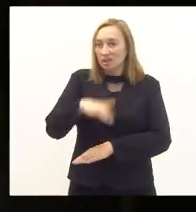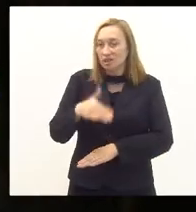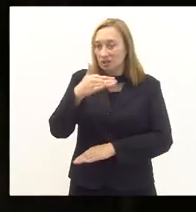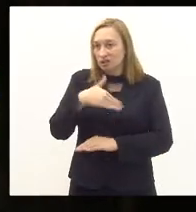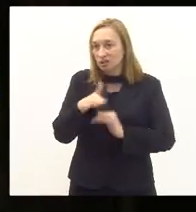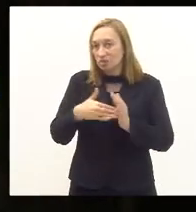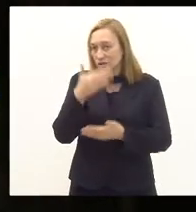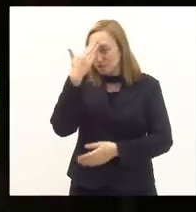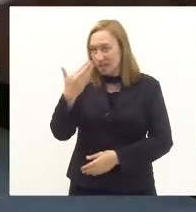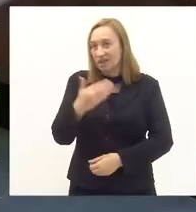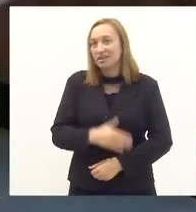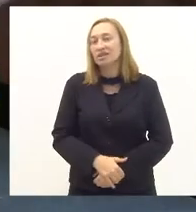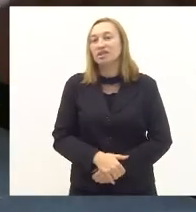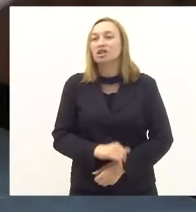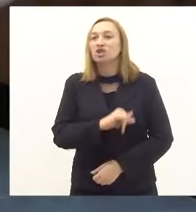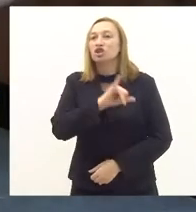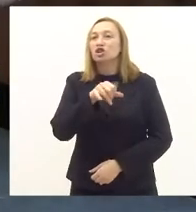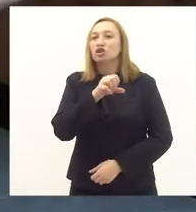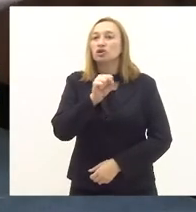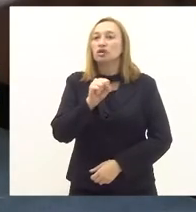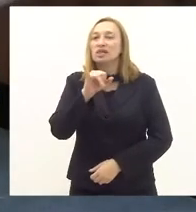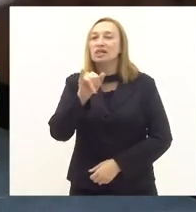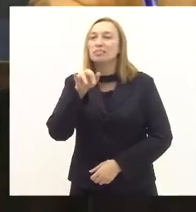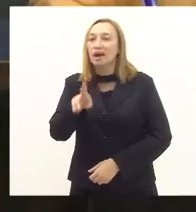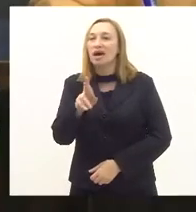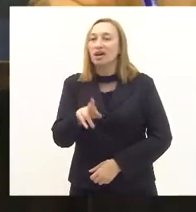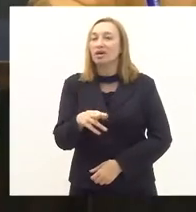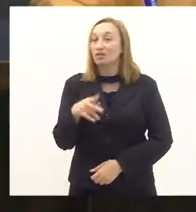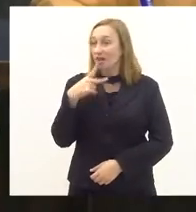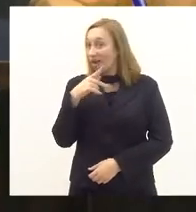obrigado. O Josimar, deixa eu te dizer,